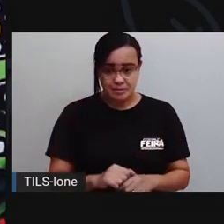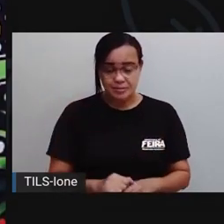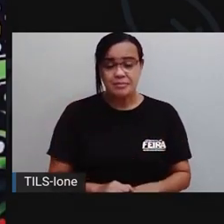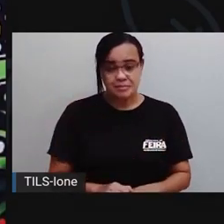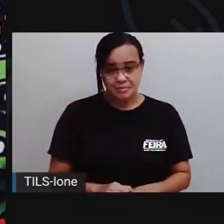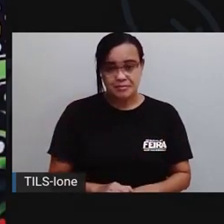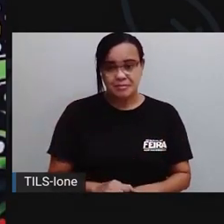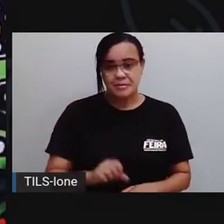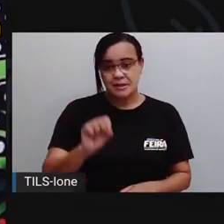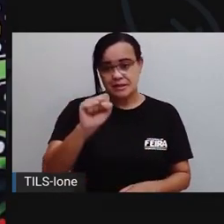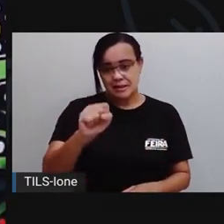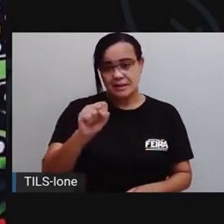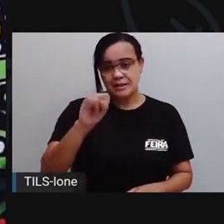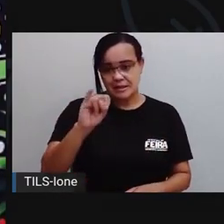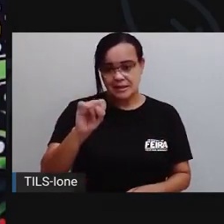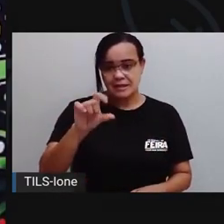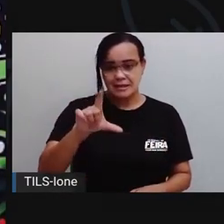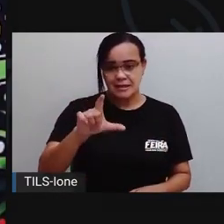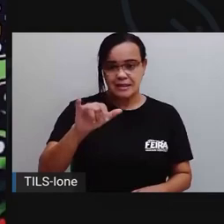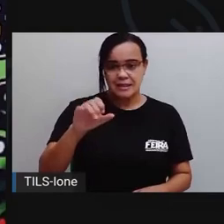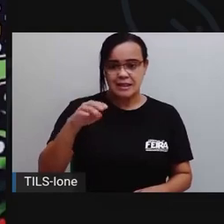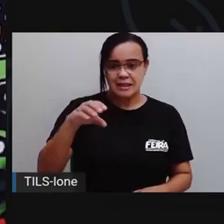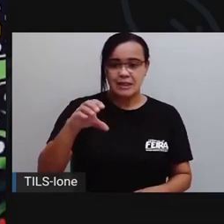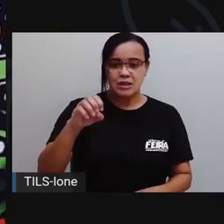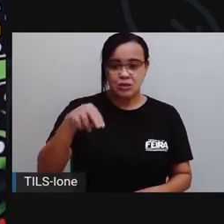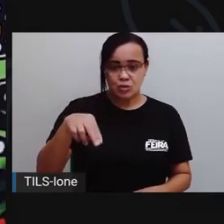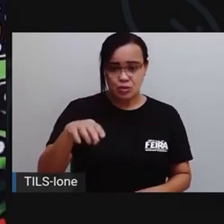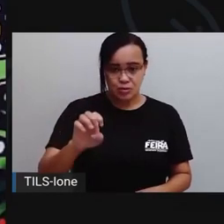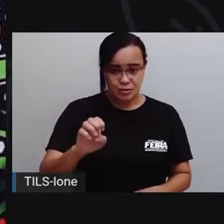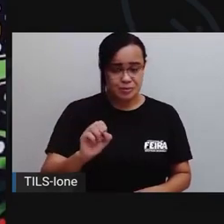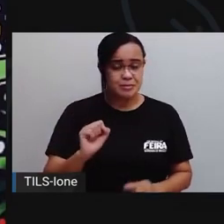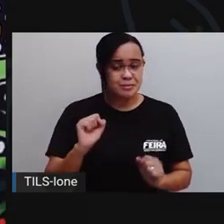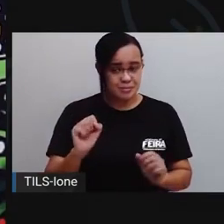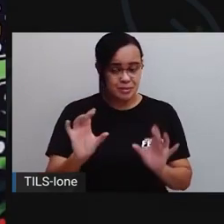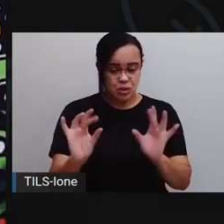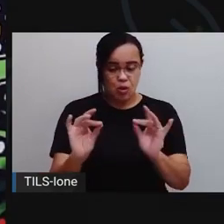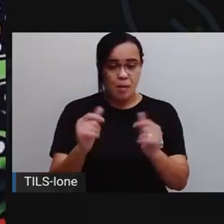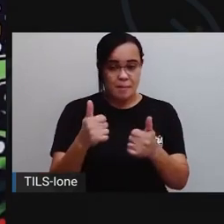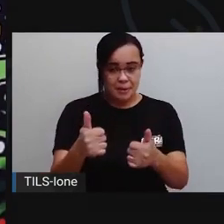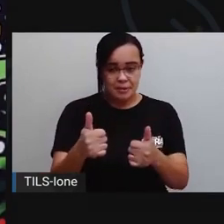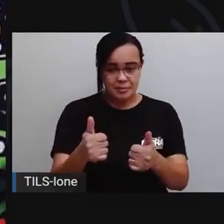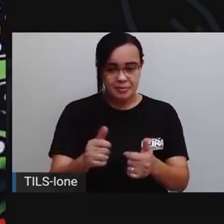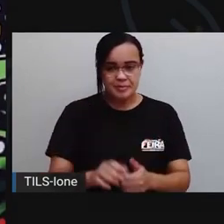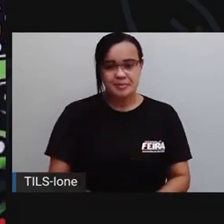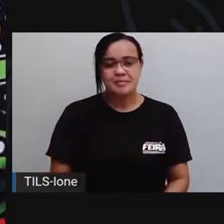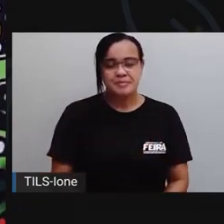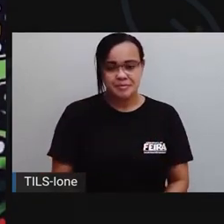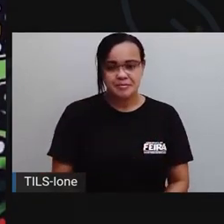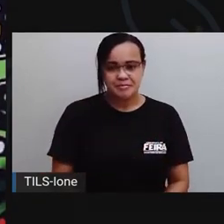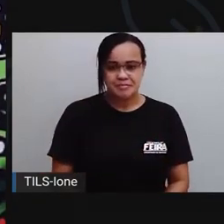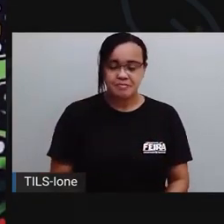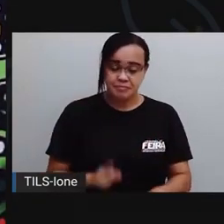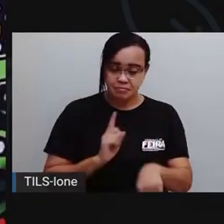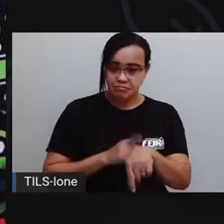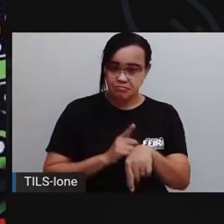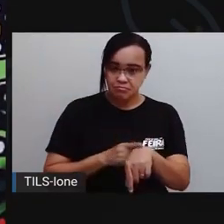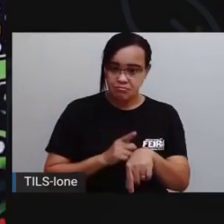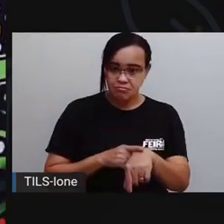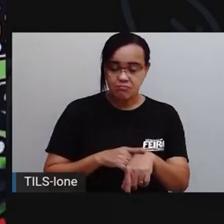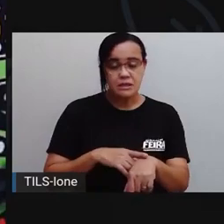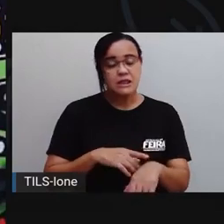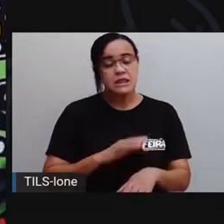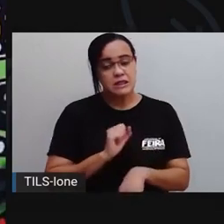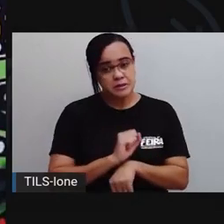de silicone, tá bom? Para colar direitinho e aí deixando o tempo dela secar e não